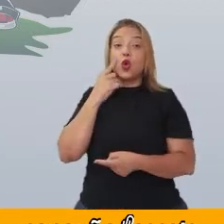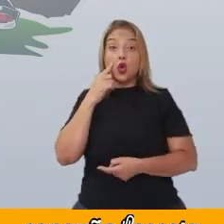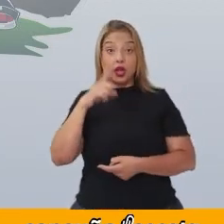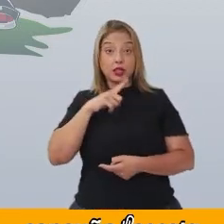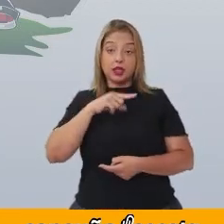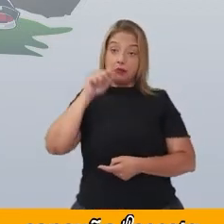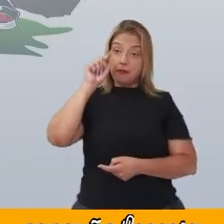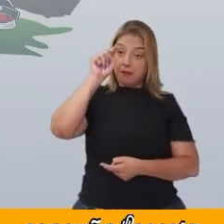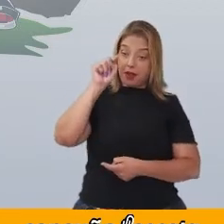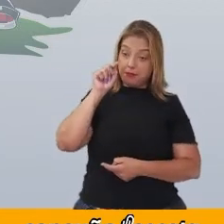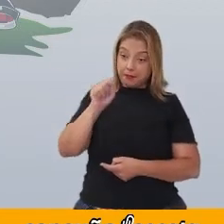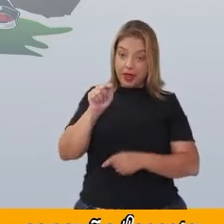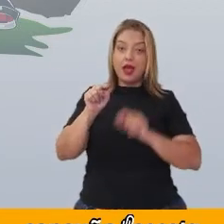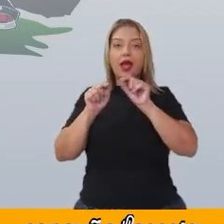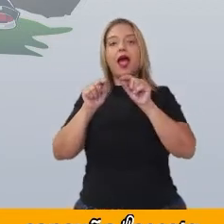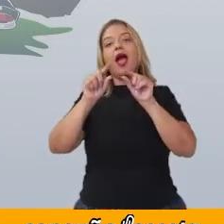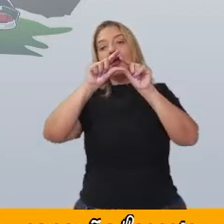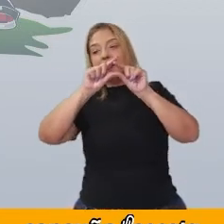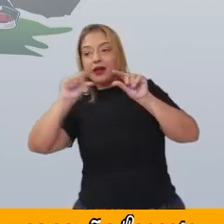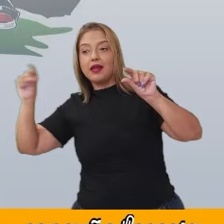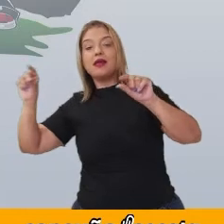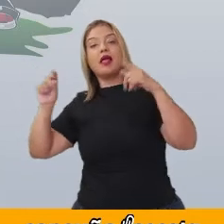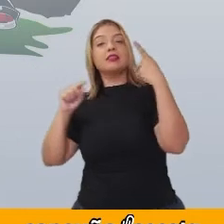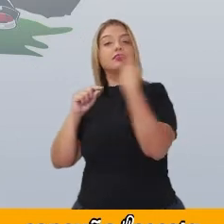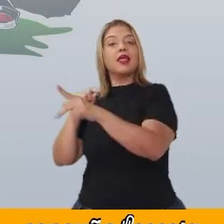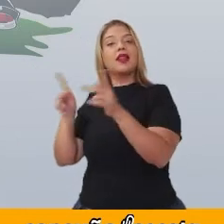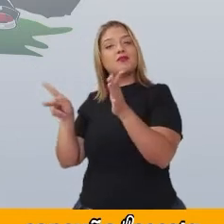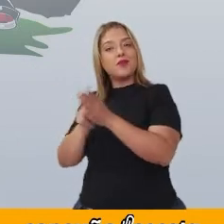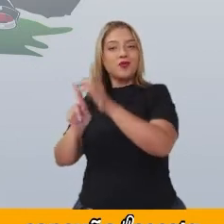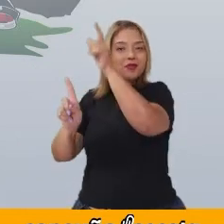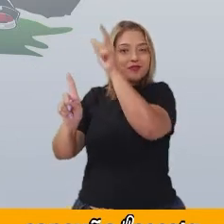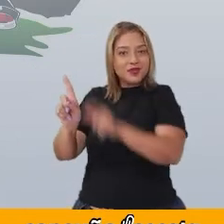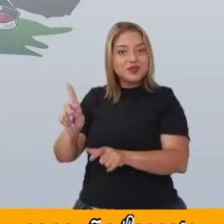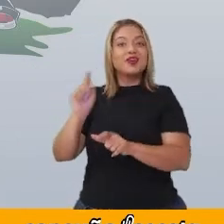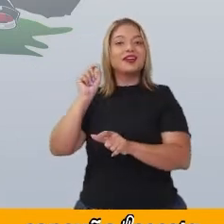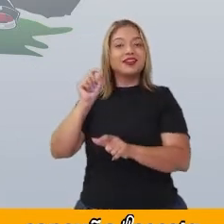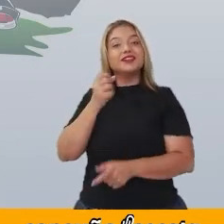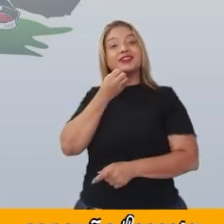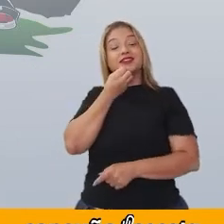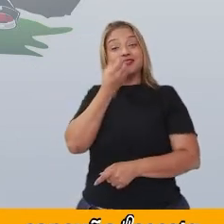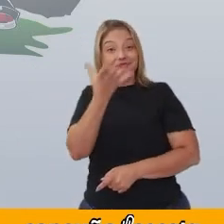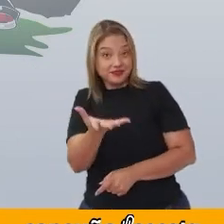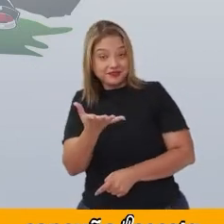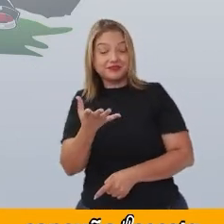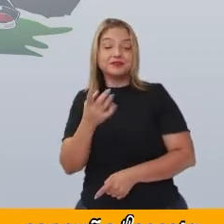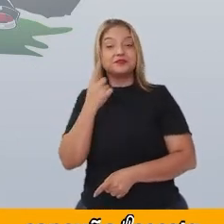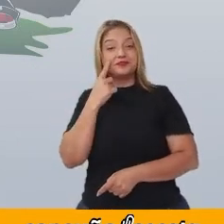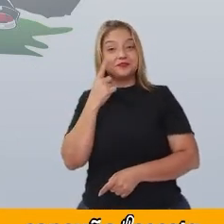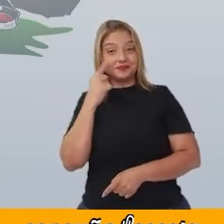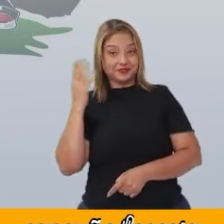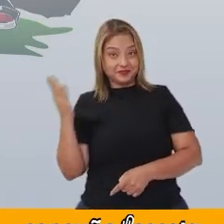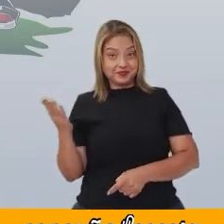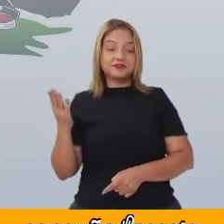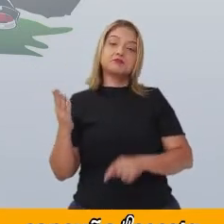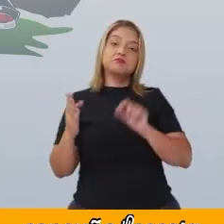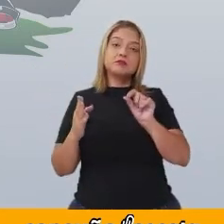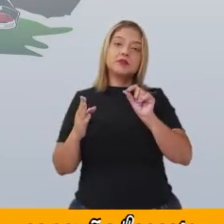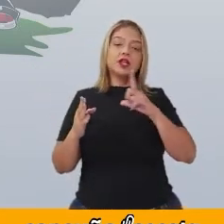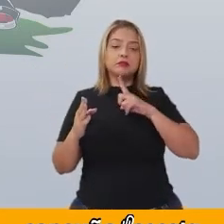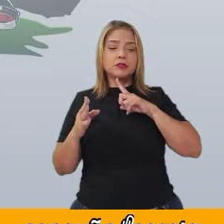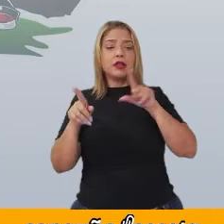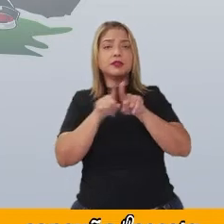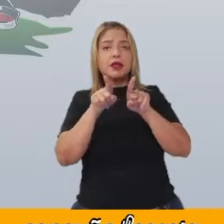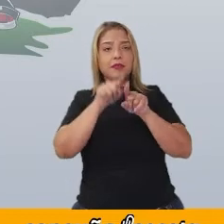vai introduzir a fala da personagem. E a fala da personagem está antecedida por